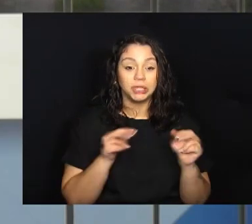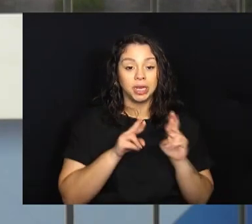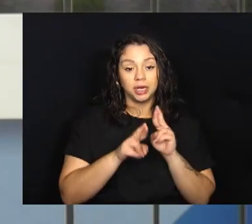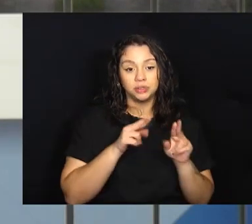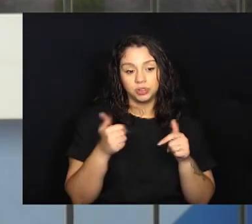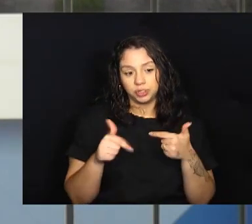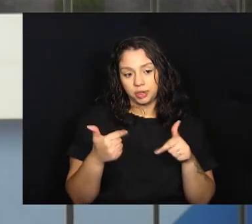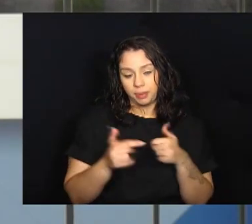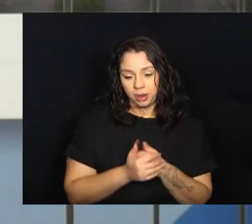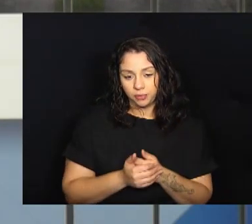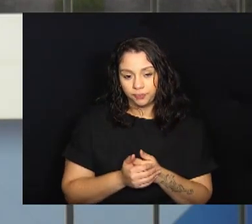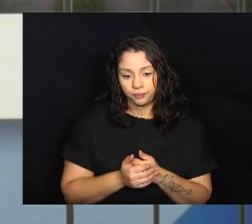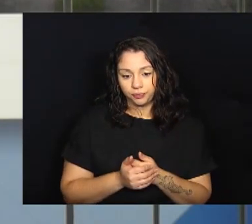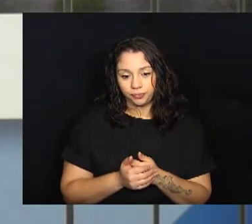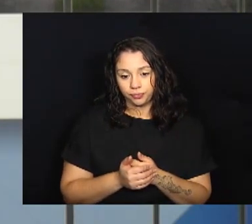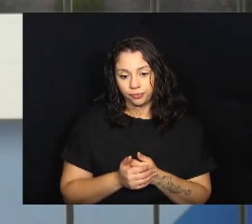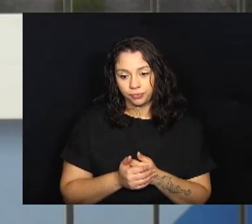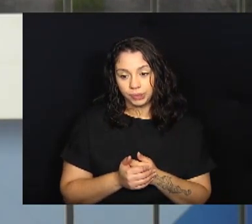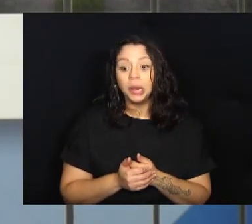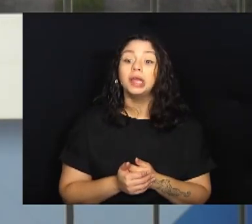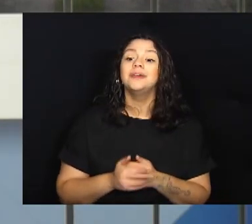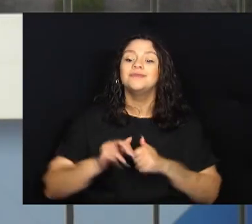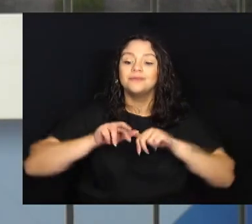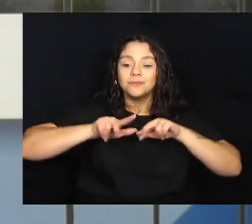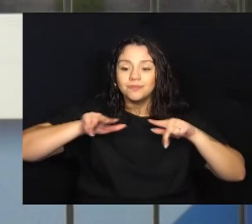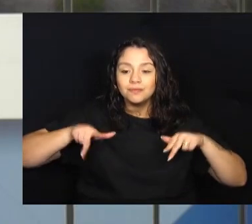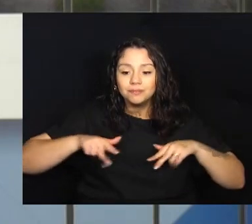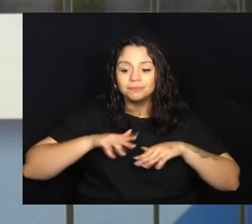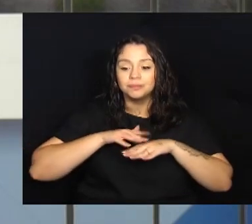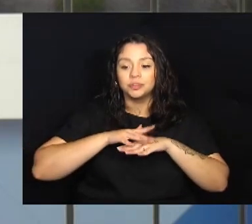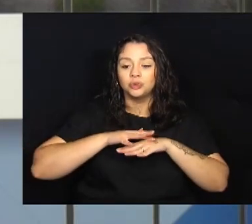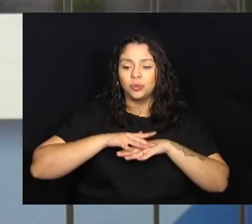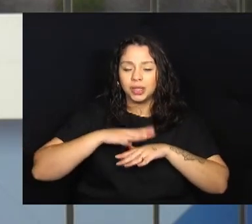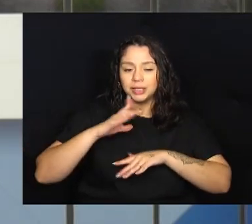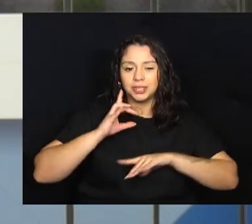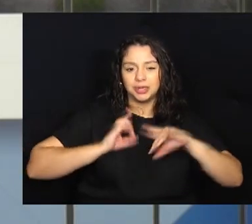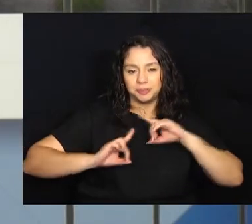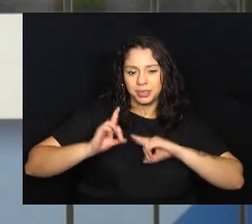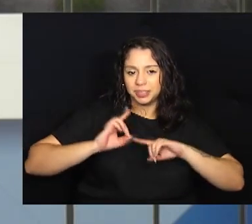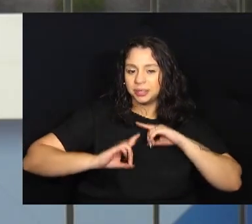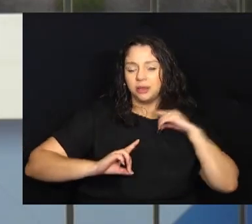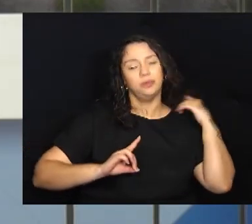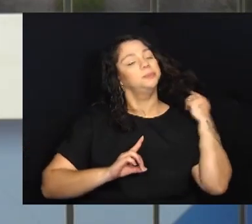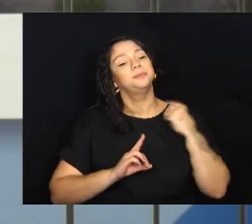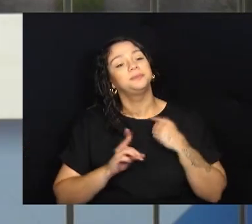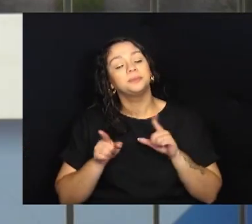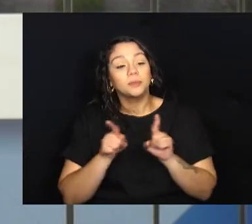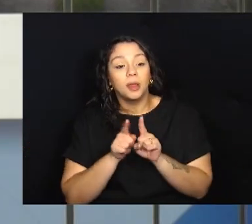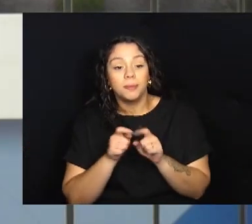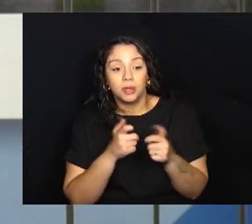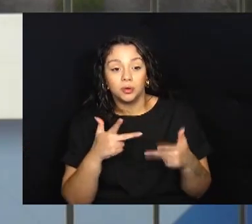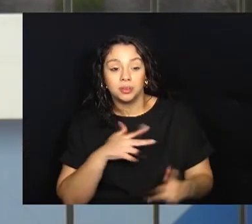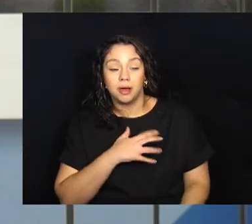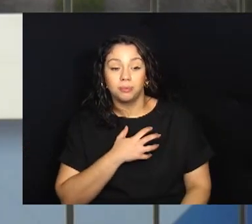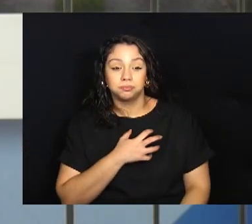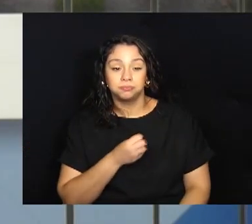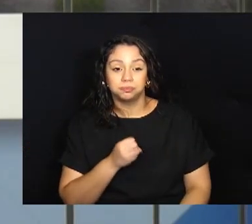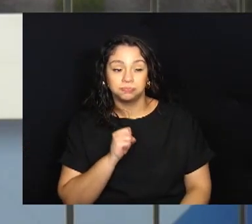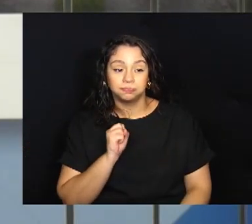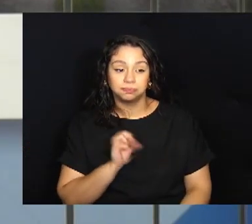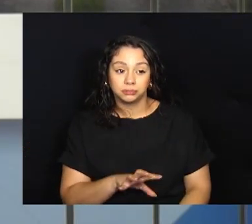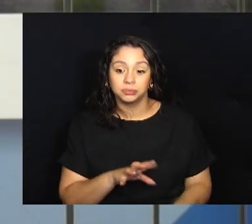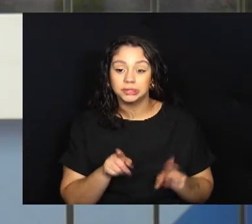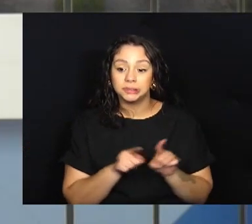trabalho. Muitas das doenças de depressão, muito caso de suicídio, muito caso